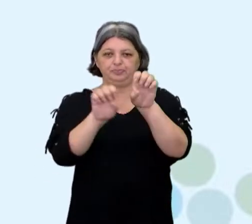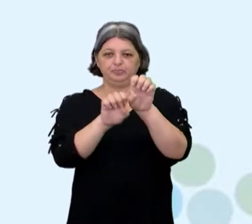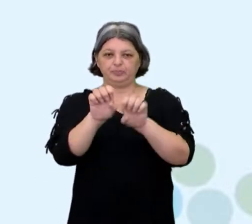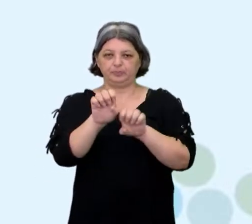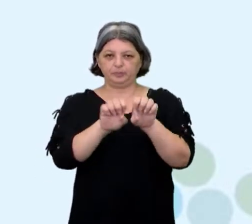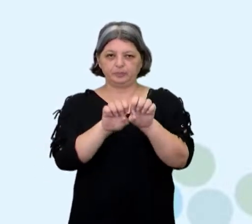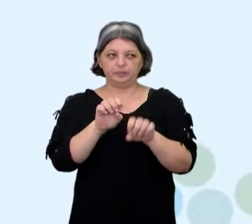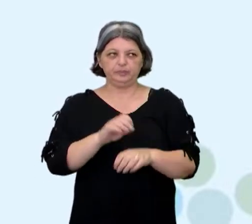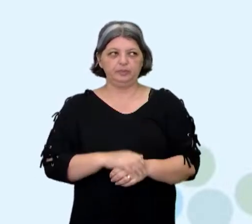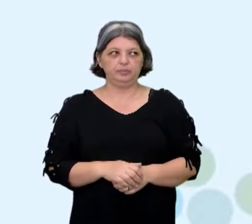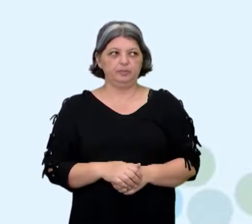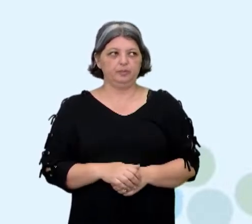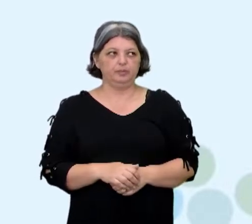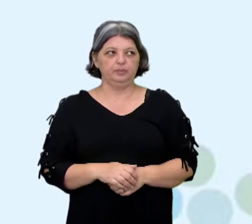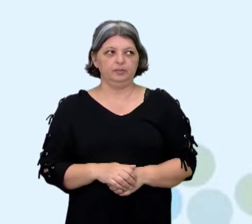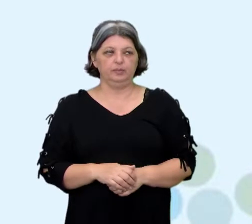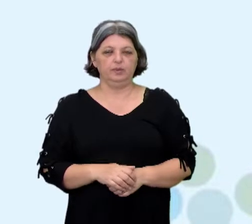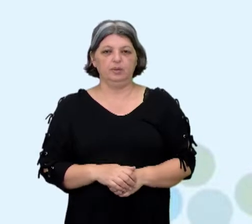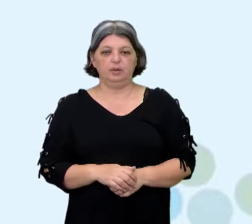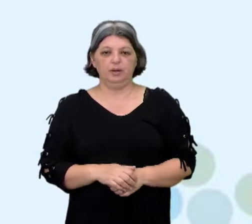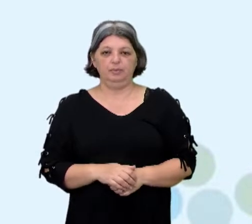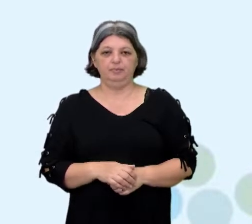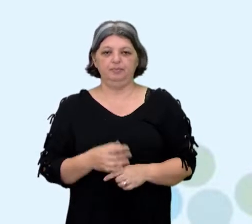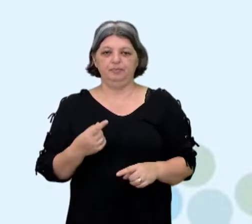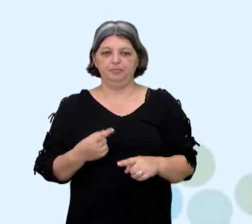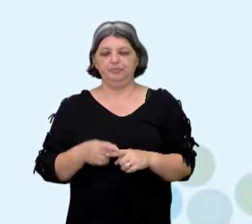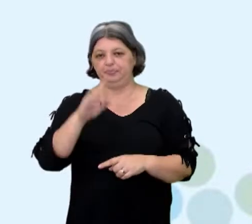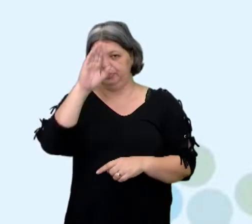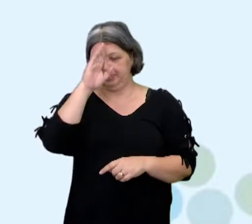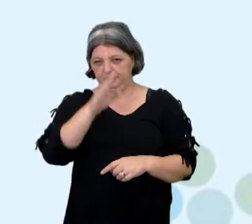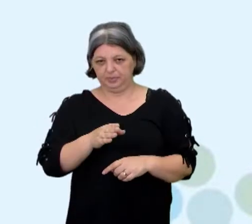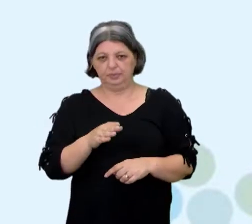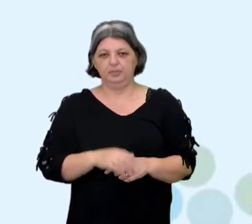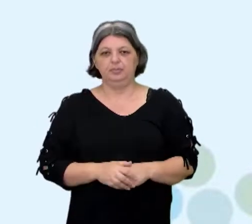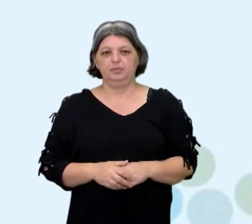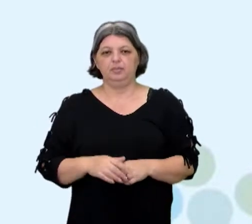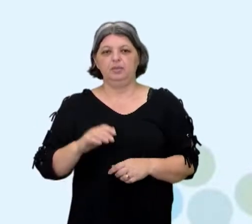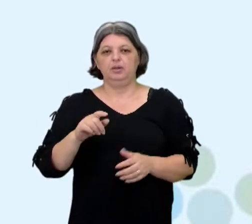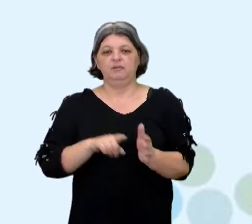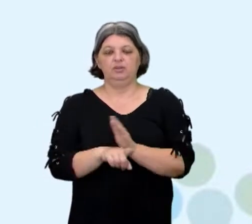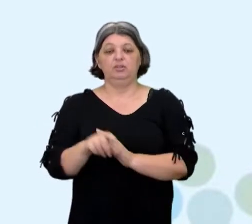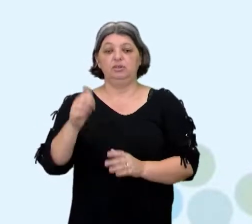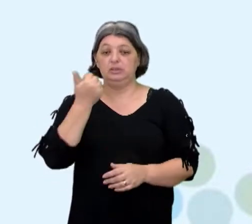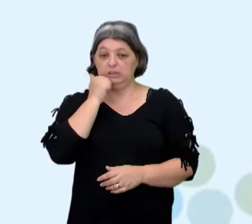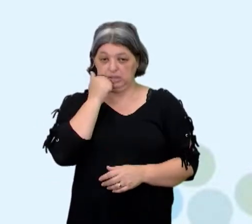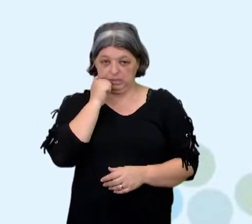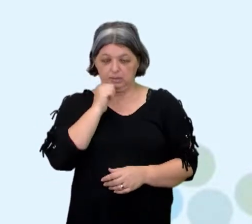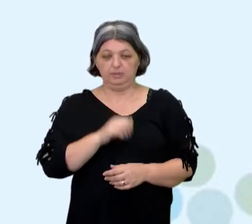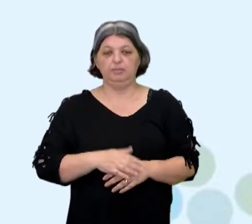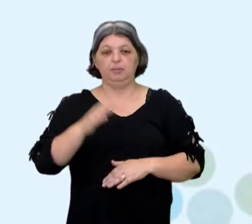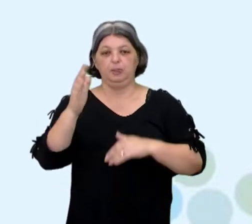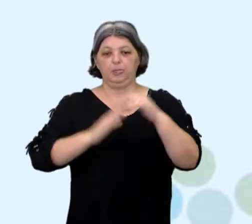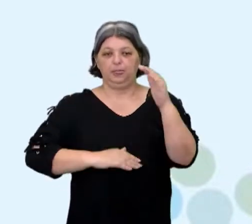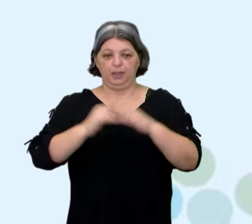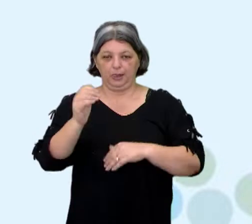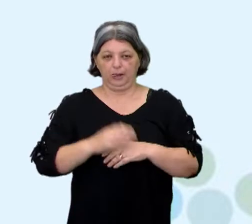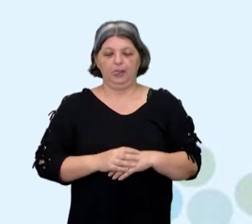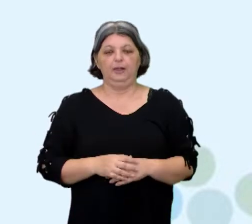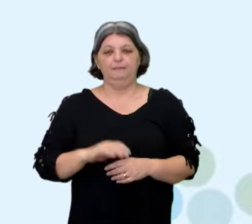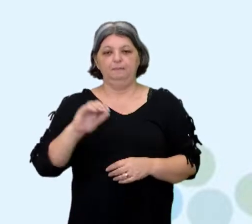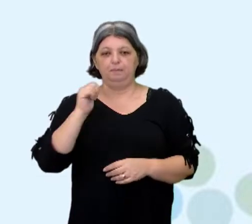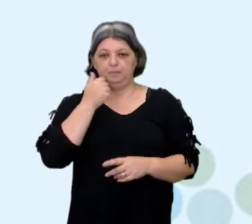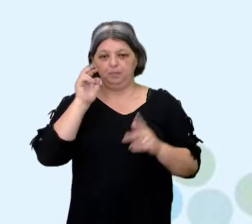estruturantes, né, que o eixo estruturante principal é a investigação científica. Aí nós temos aí as habilidades de ciências